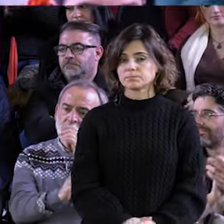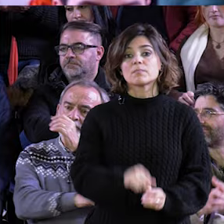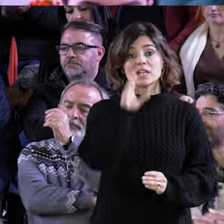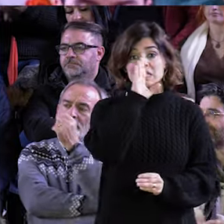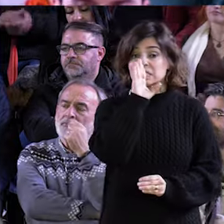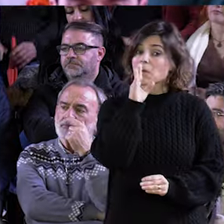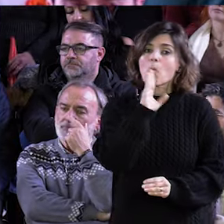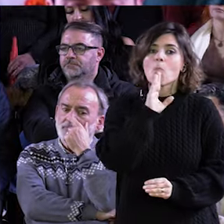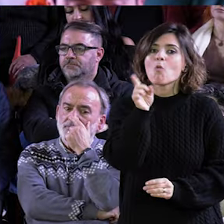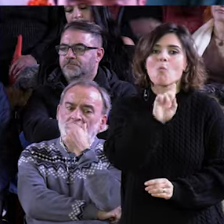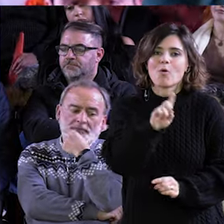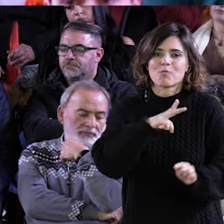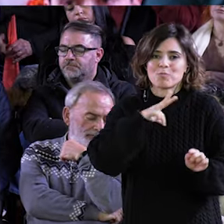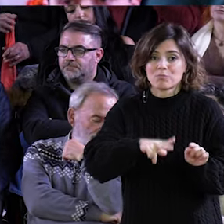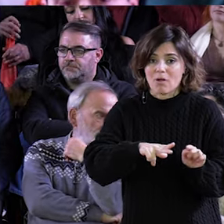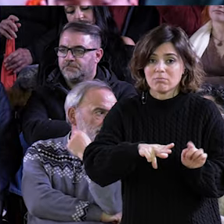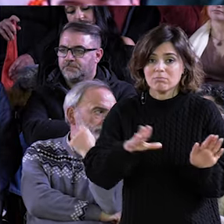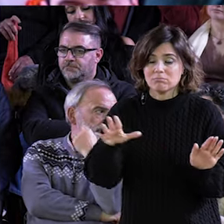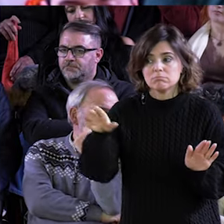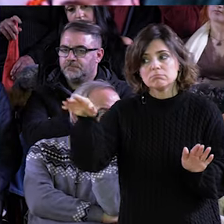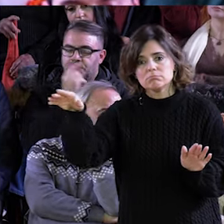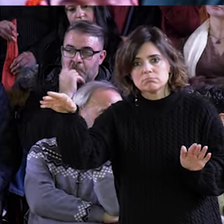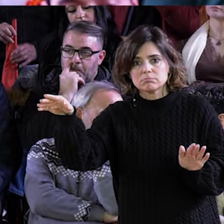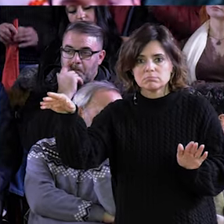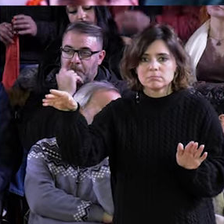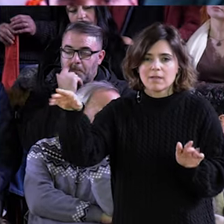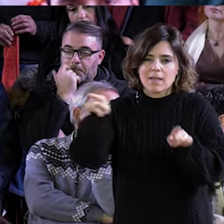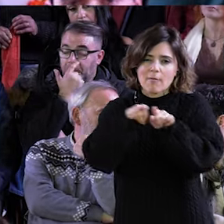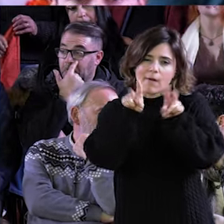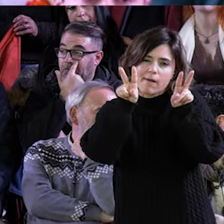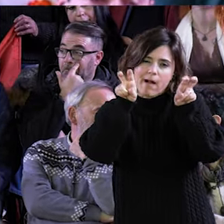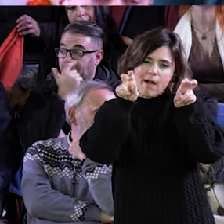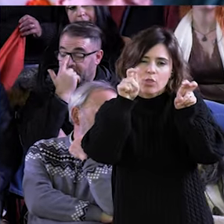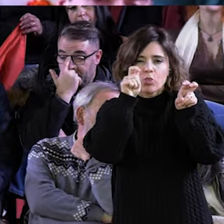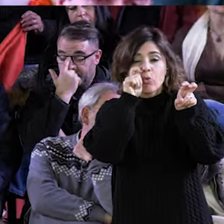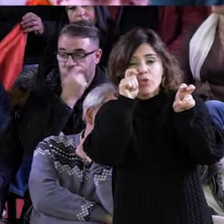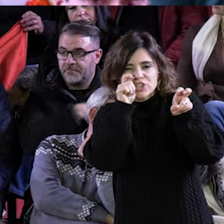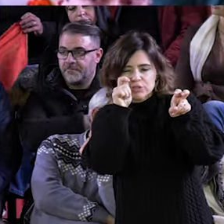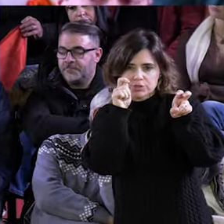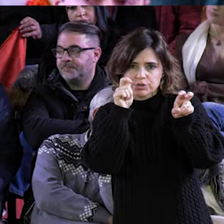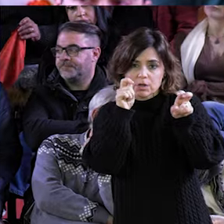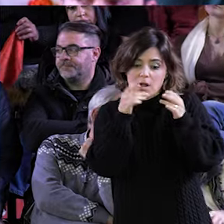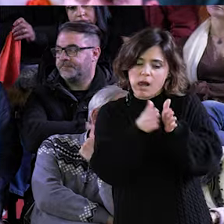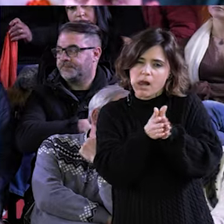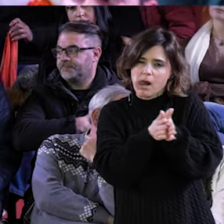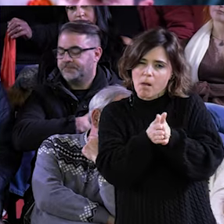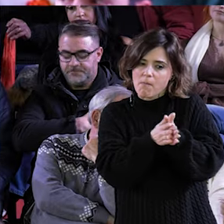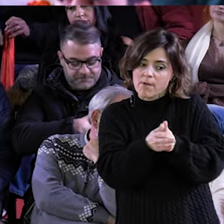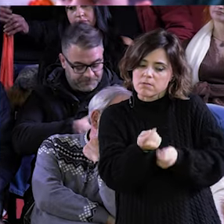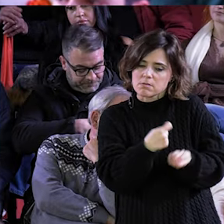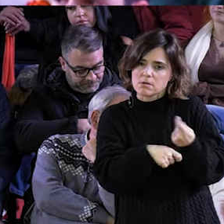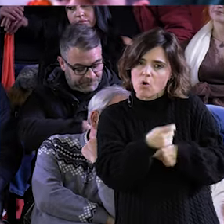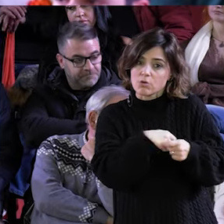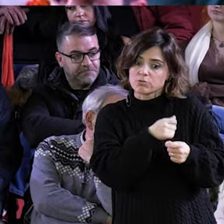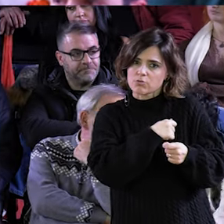Os não-residentes habituais são uma espécie de turistas, entre aspas, que fazem negócio especulativo com as casas